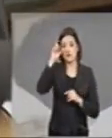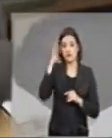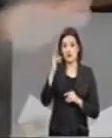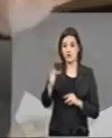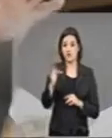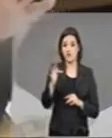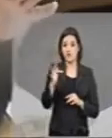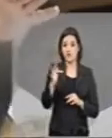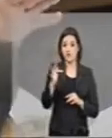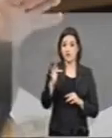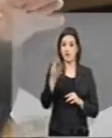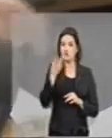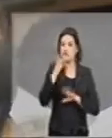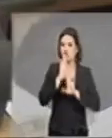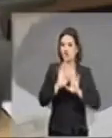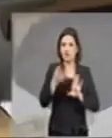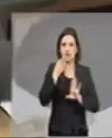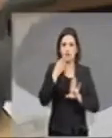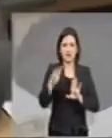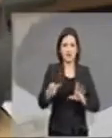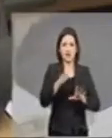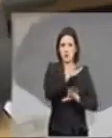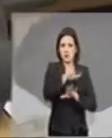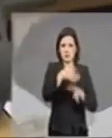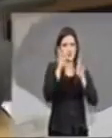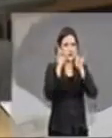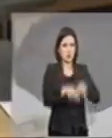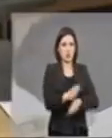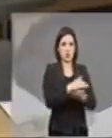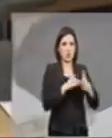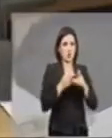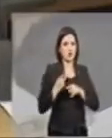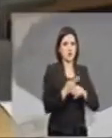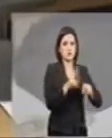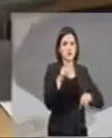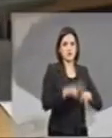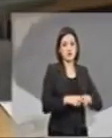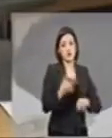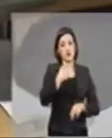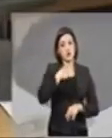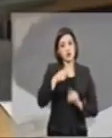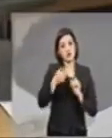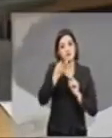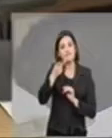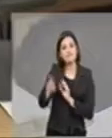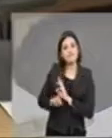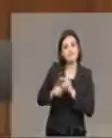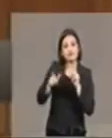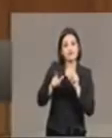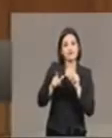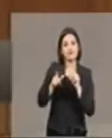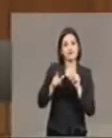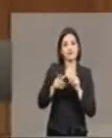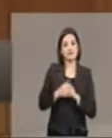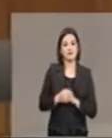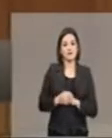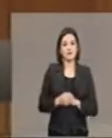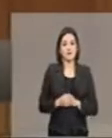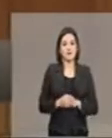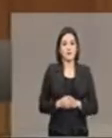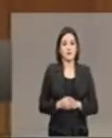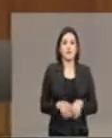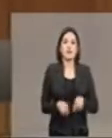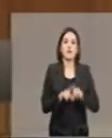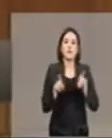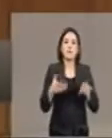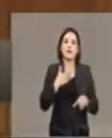de lista toda a busca e apreensão. E eu estou apenas fazendo uma interpretação. Mas esse gradiente está no meu voto e a